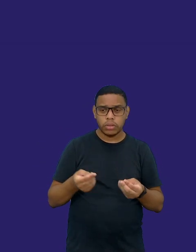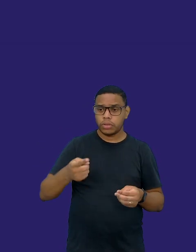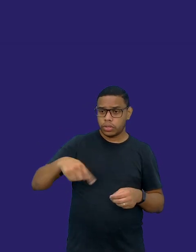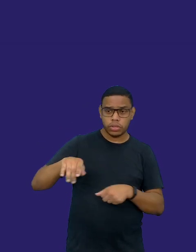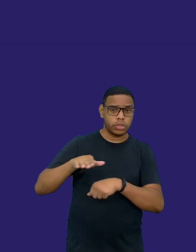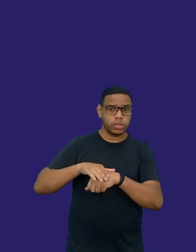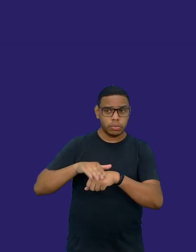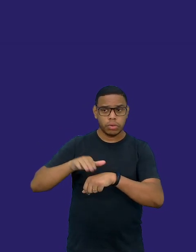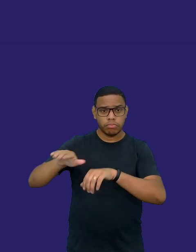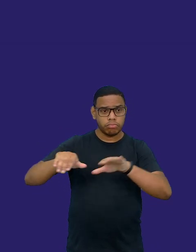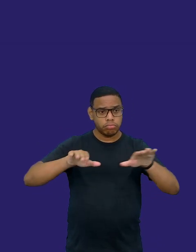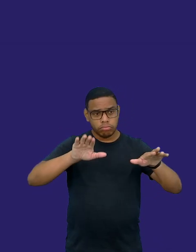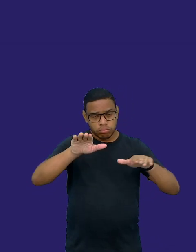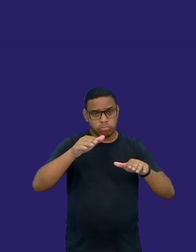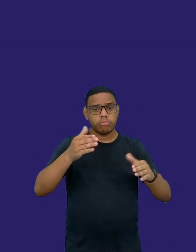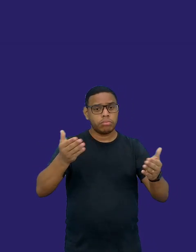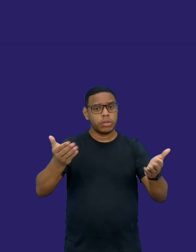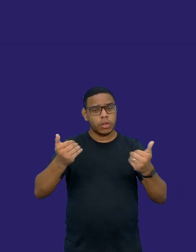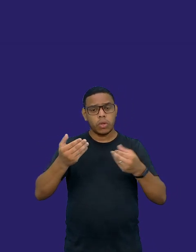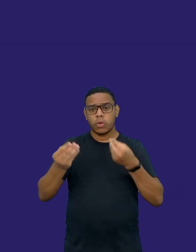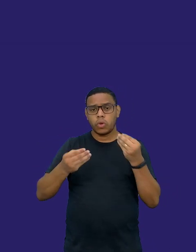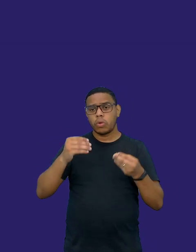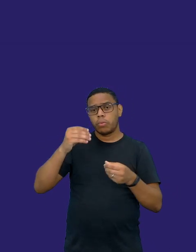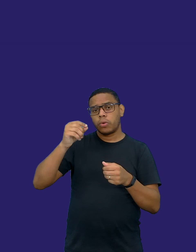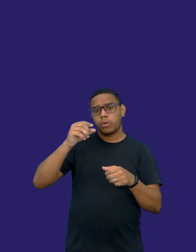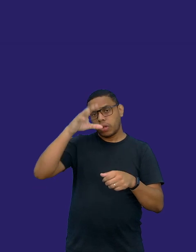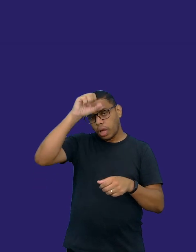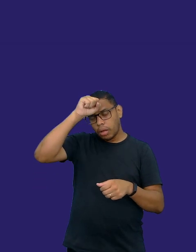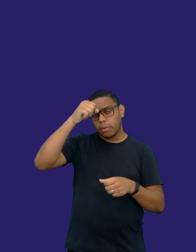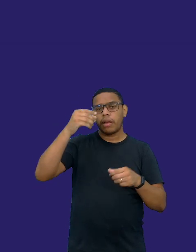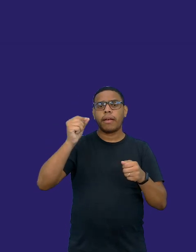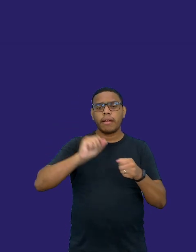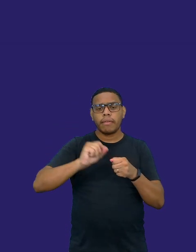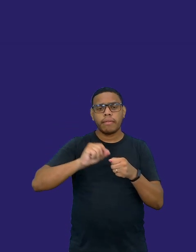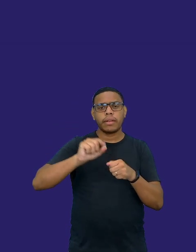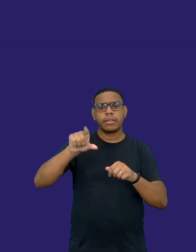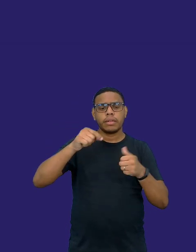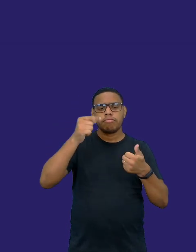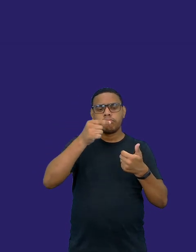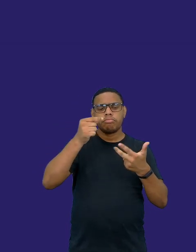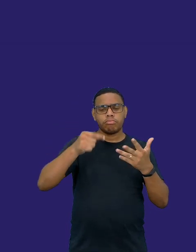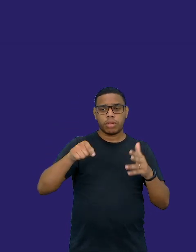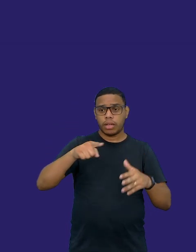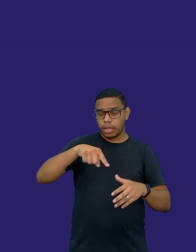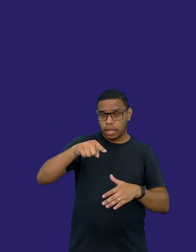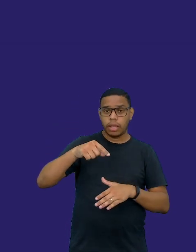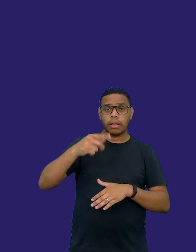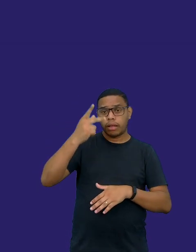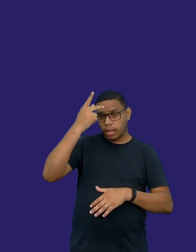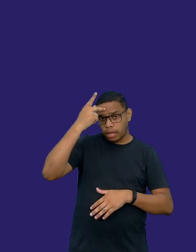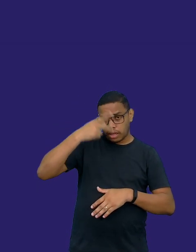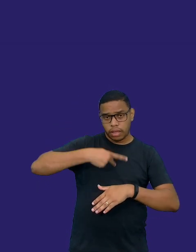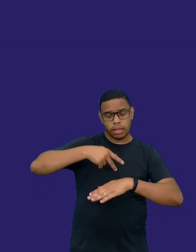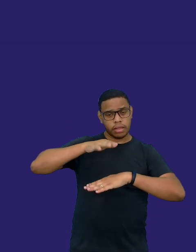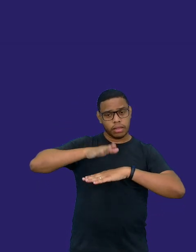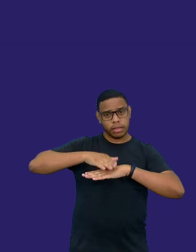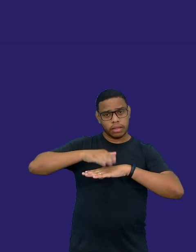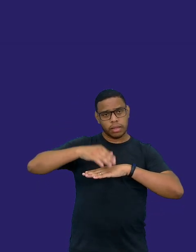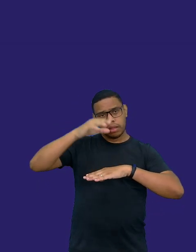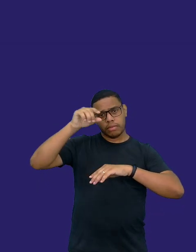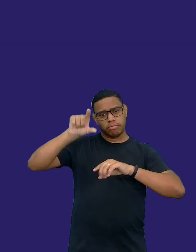ele precisa aprender como ele vai aprender, que é o protagonismo do seu próprio aprendizado.